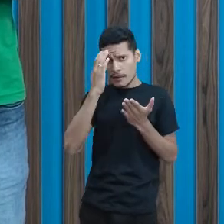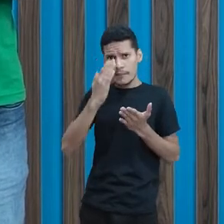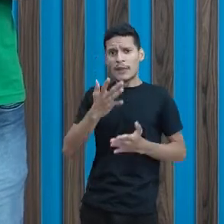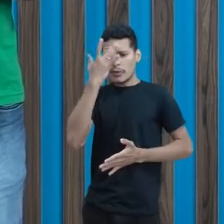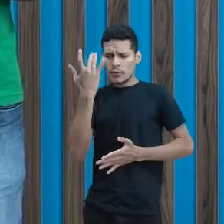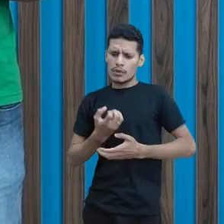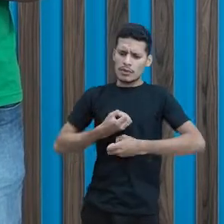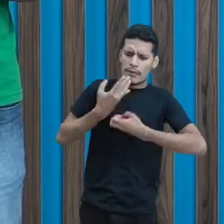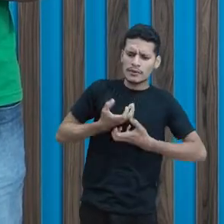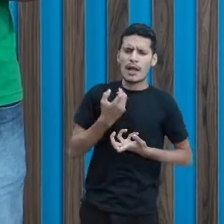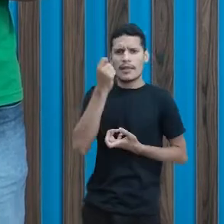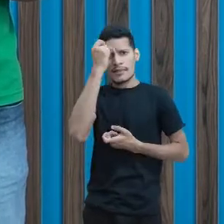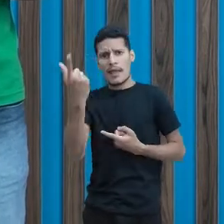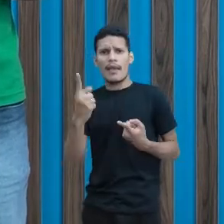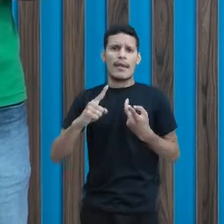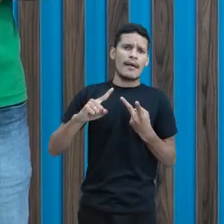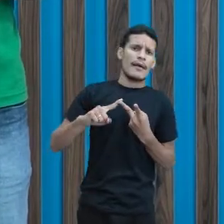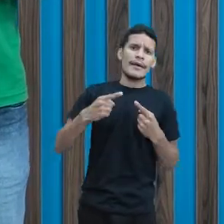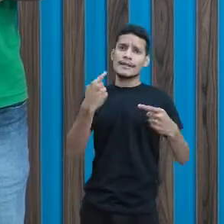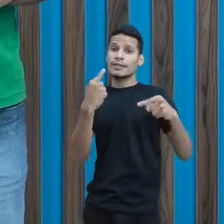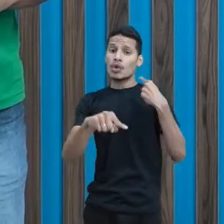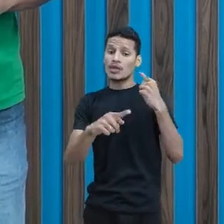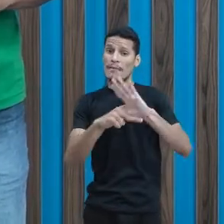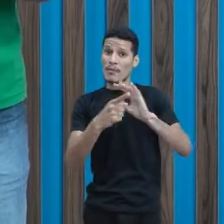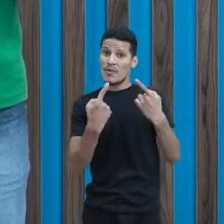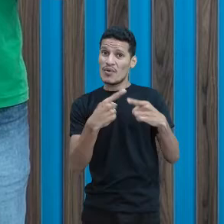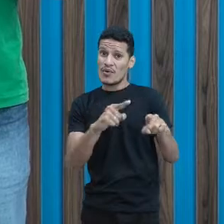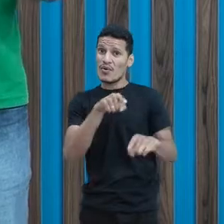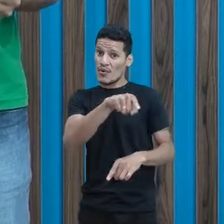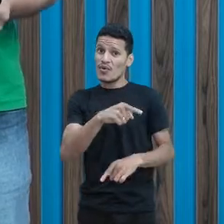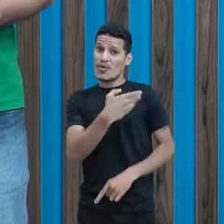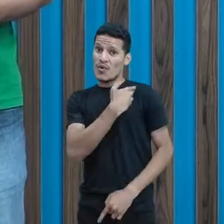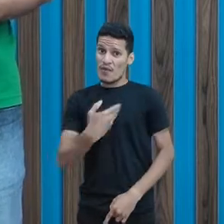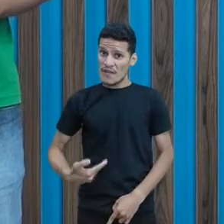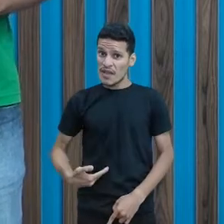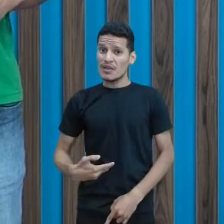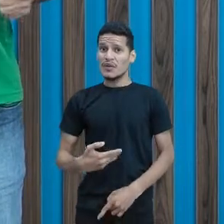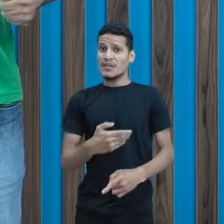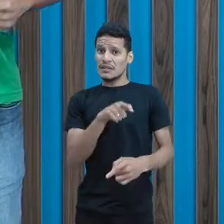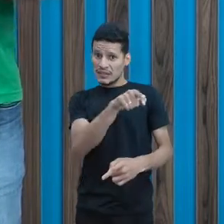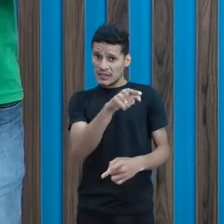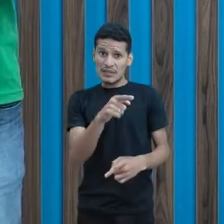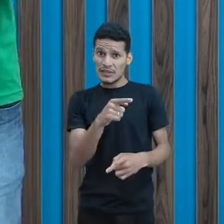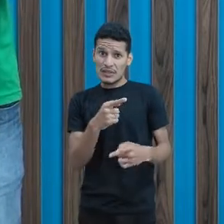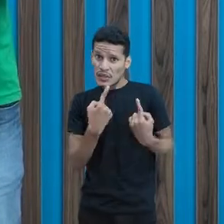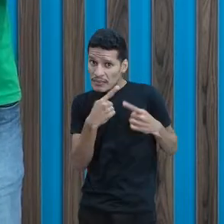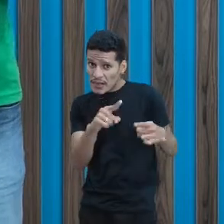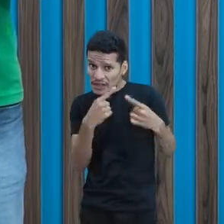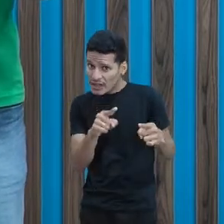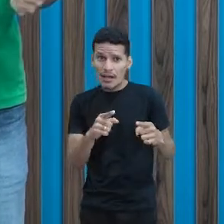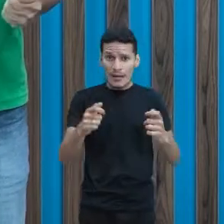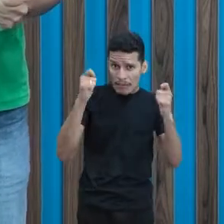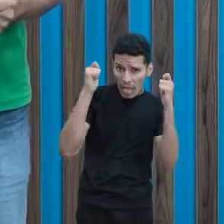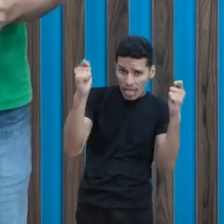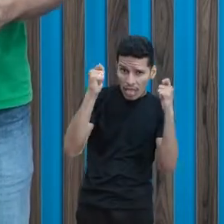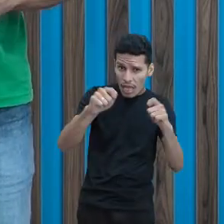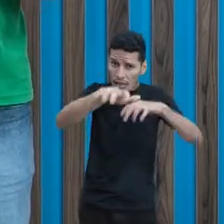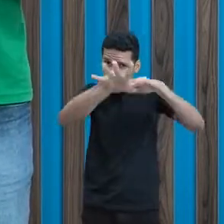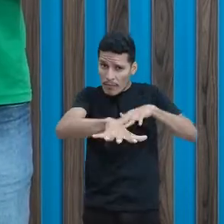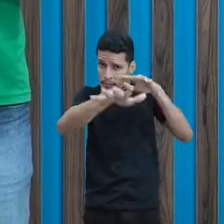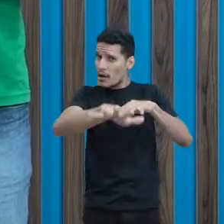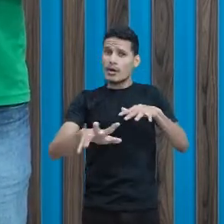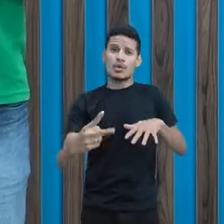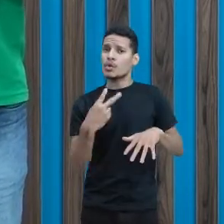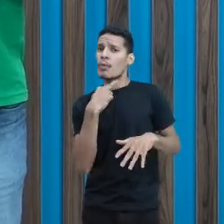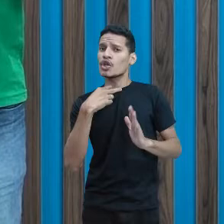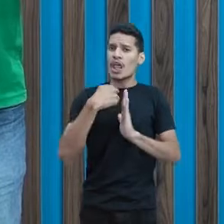ideias, você não pode discordar daquilo que o governo está pensando, que o governo está defendendo. Então, você não pode protestar, você não pode escrever uma música, você